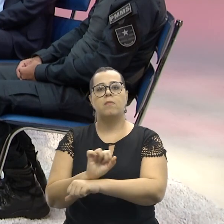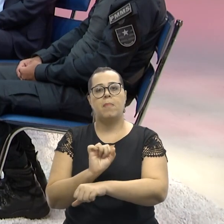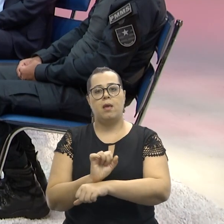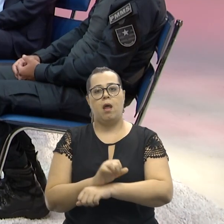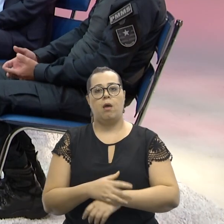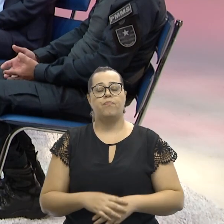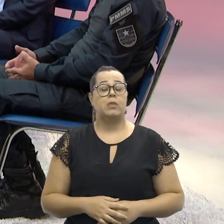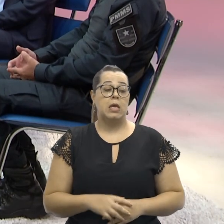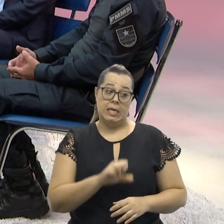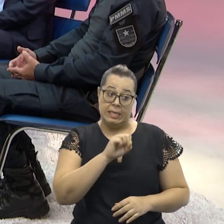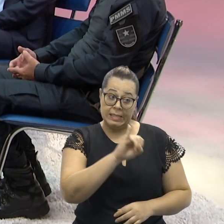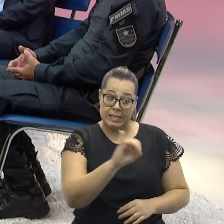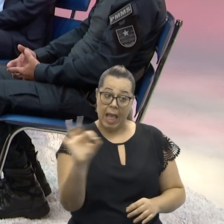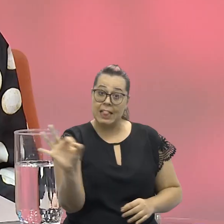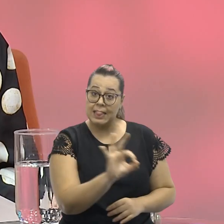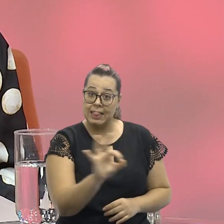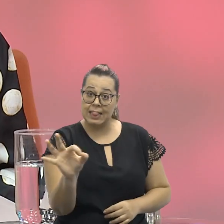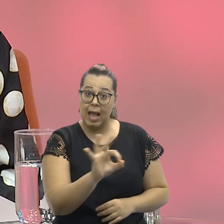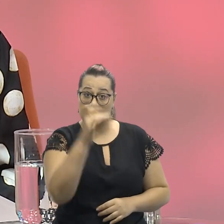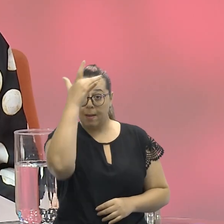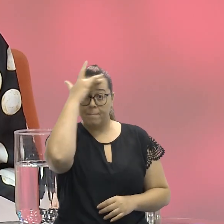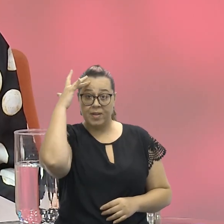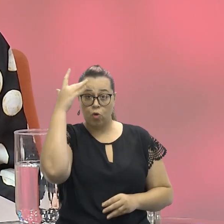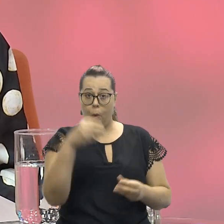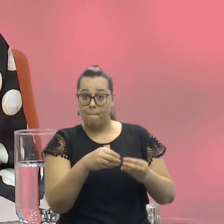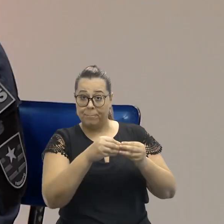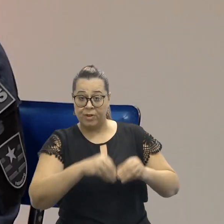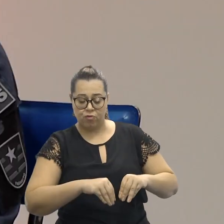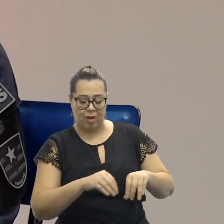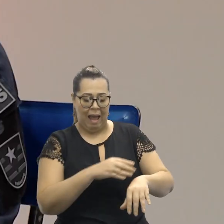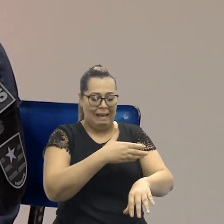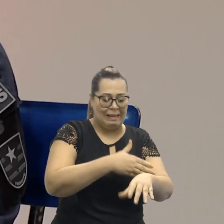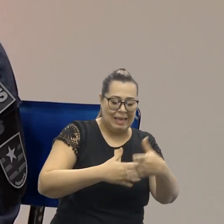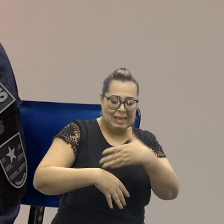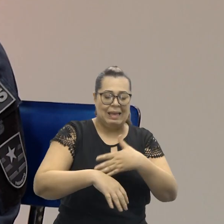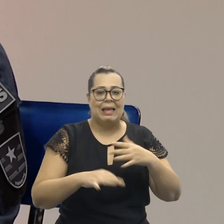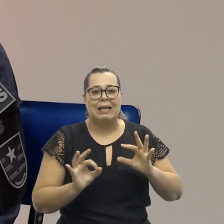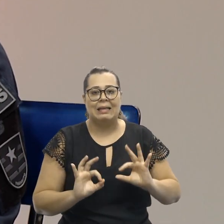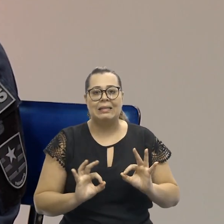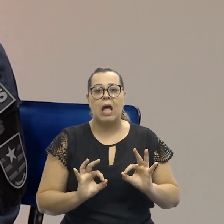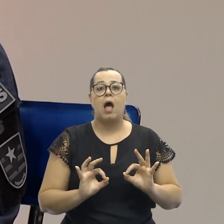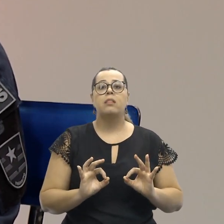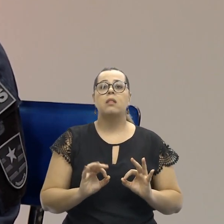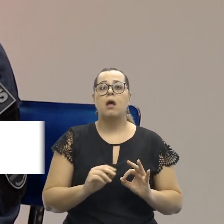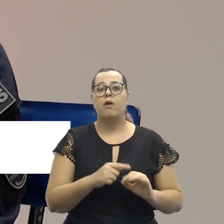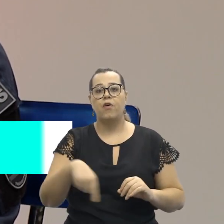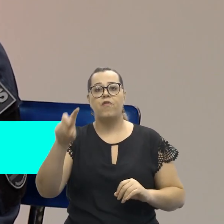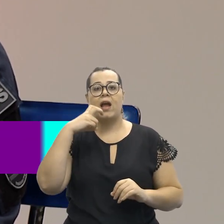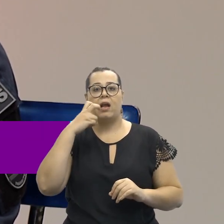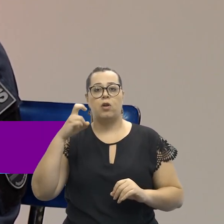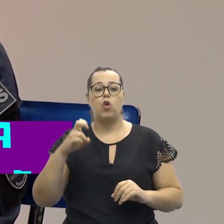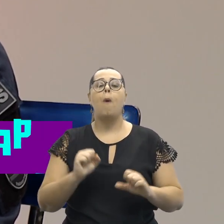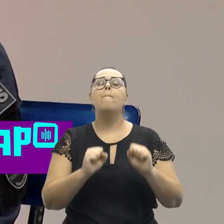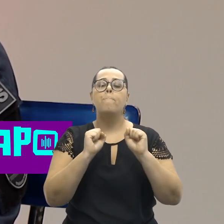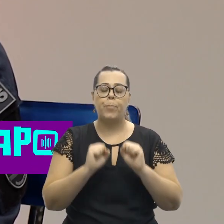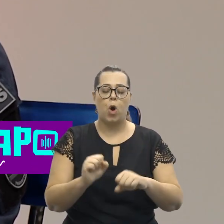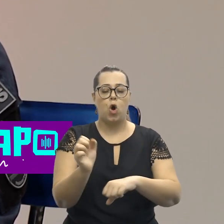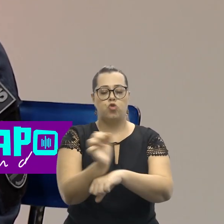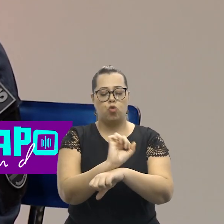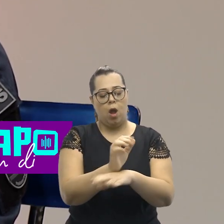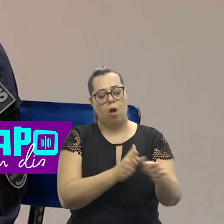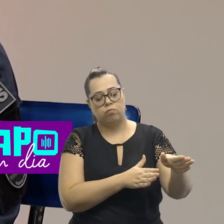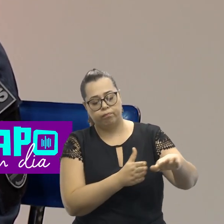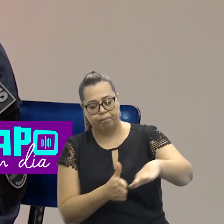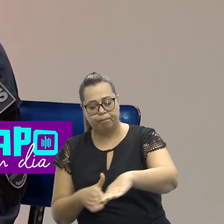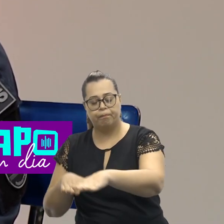a isso? Se o acidente não tiver vítimas, ou seja, nenhum lesionado, ninguém foi encaminhado para uma unidade de saúde, as pessoas devem retirar o veículo da